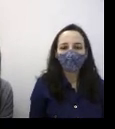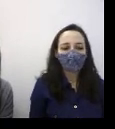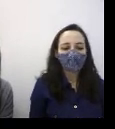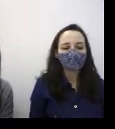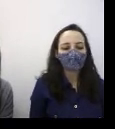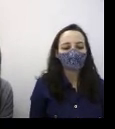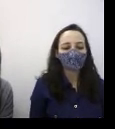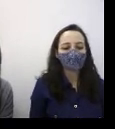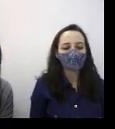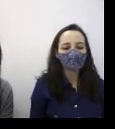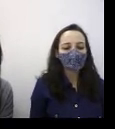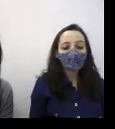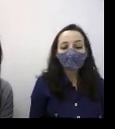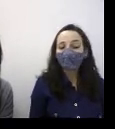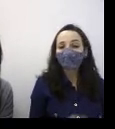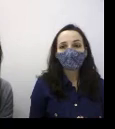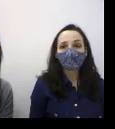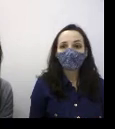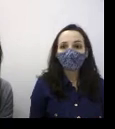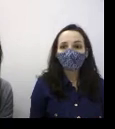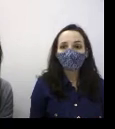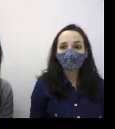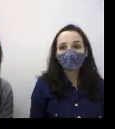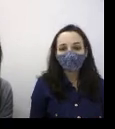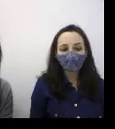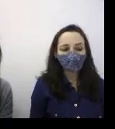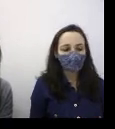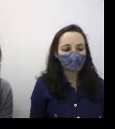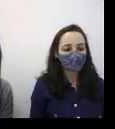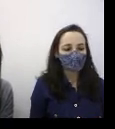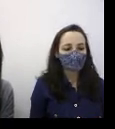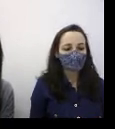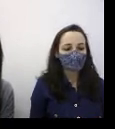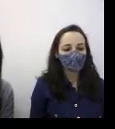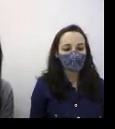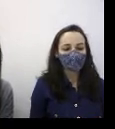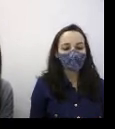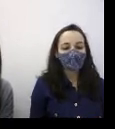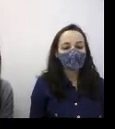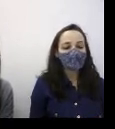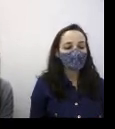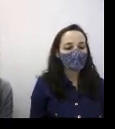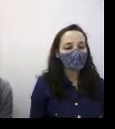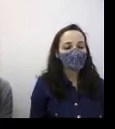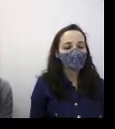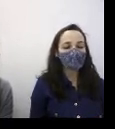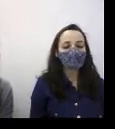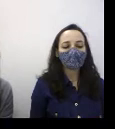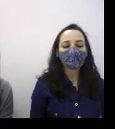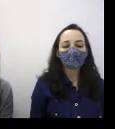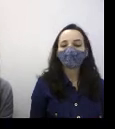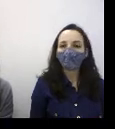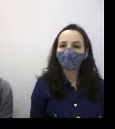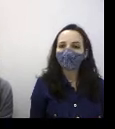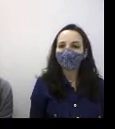a Riley, de 11 anos, e ela vivencia diversas mudanças na vida dela. E no filme tem